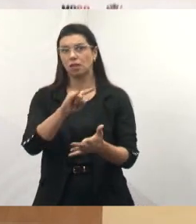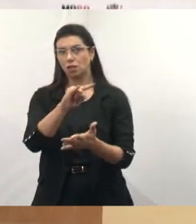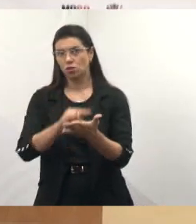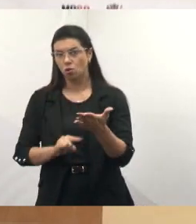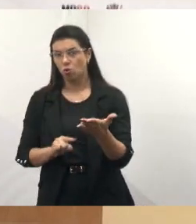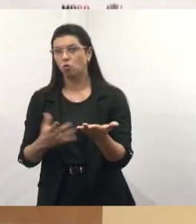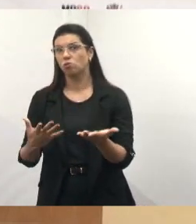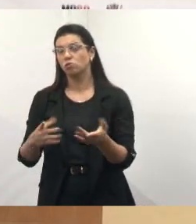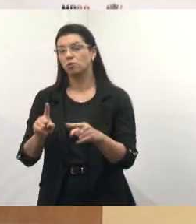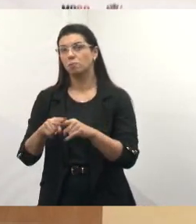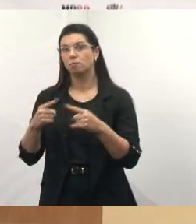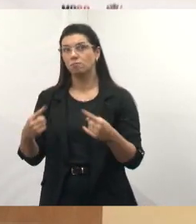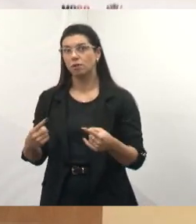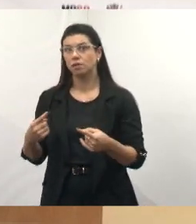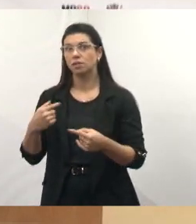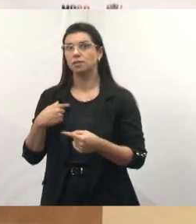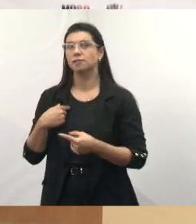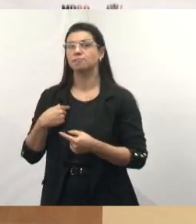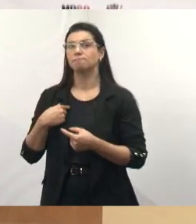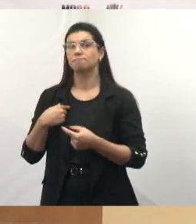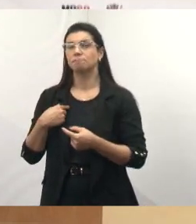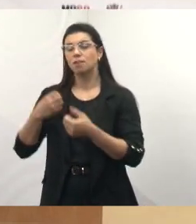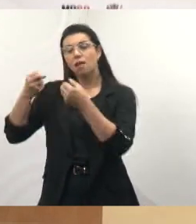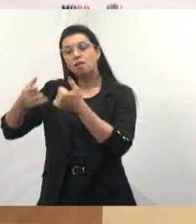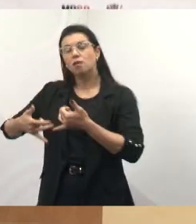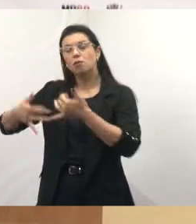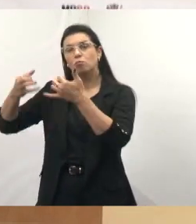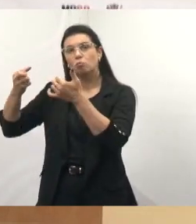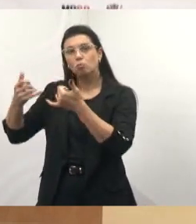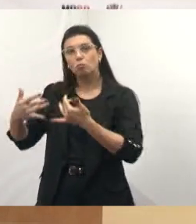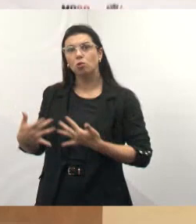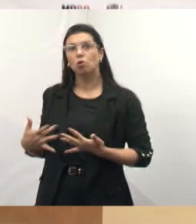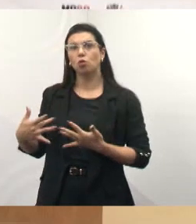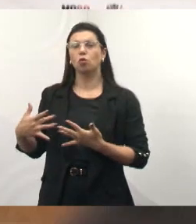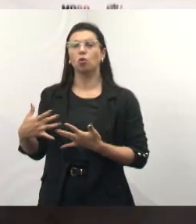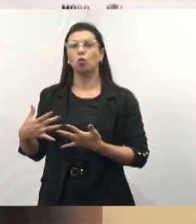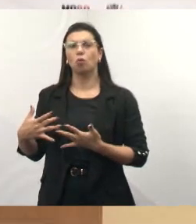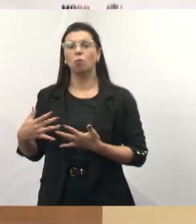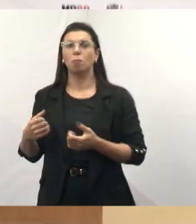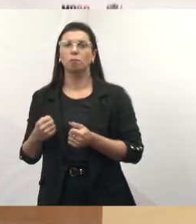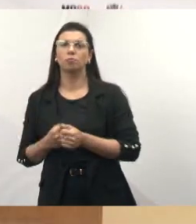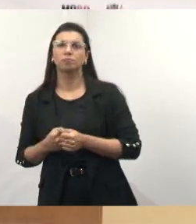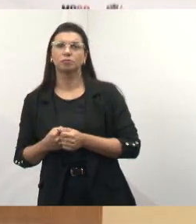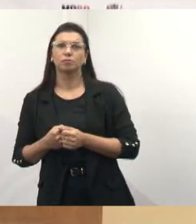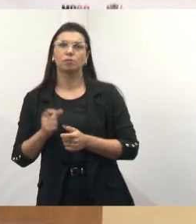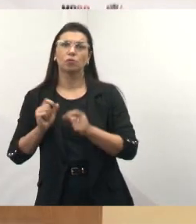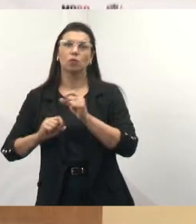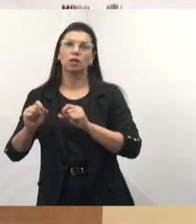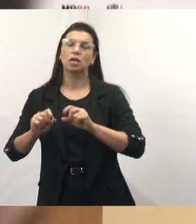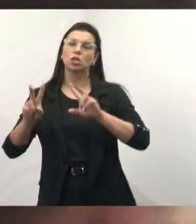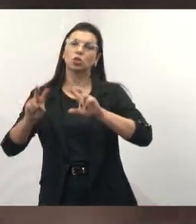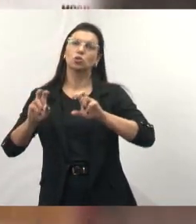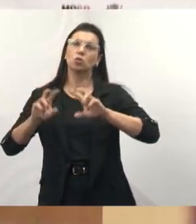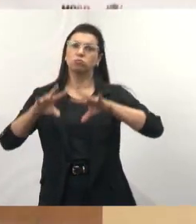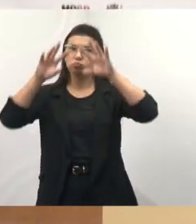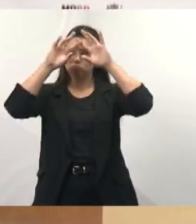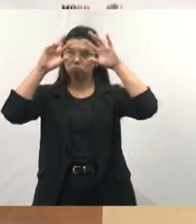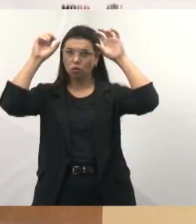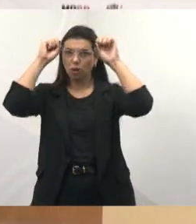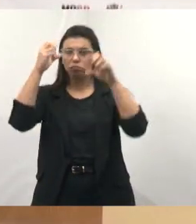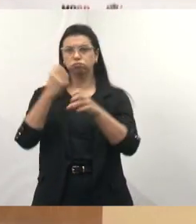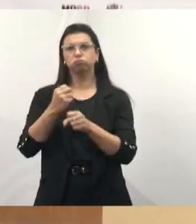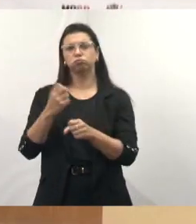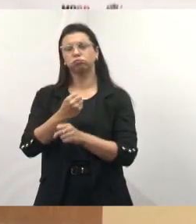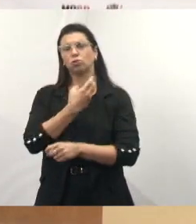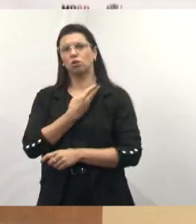que pôde esclarecer também os motivos pelos quais os apontamentos do Tribunal de Contas. Ele que é